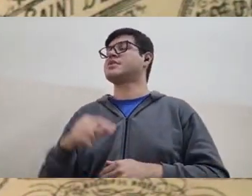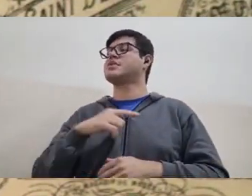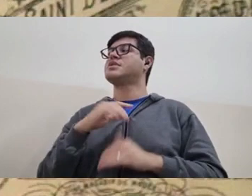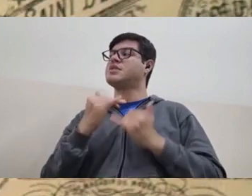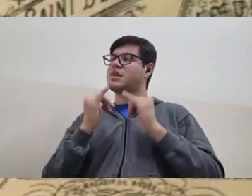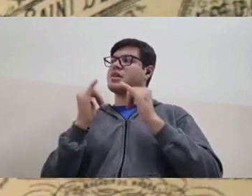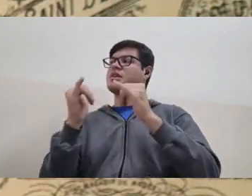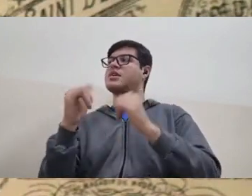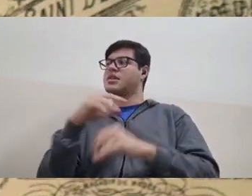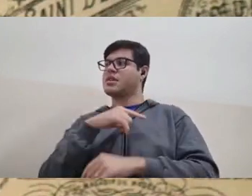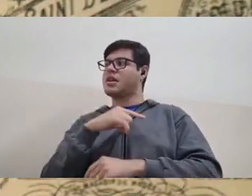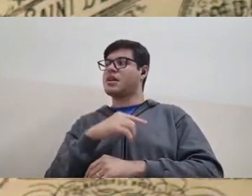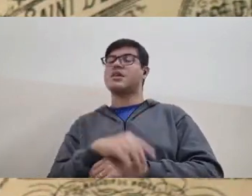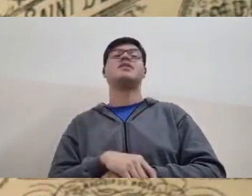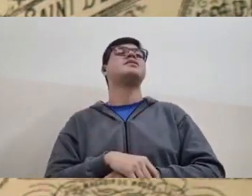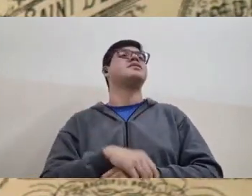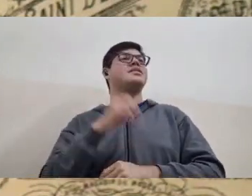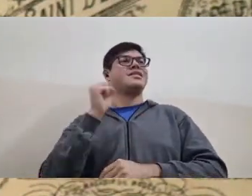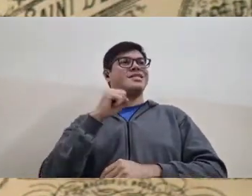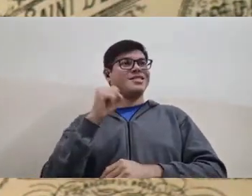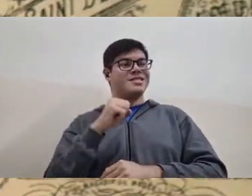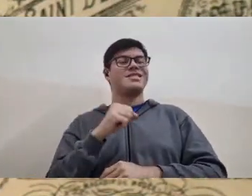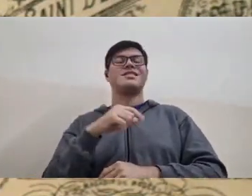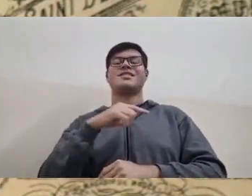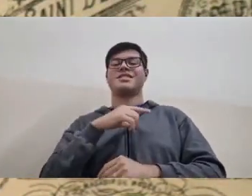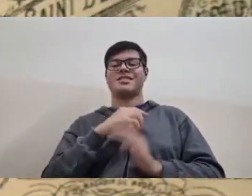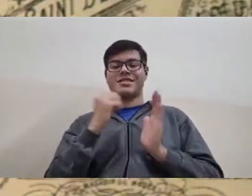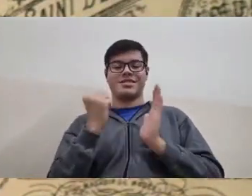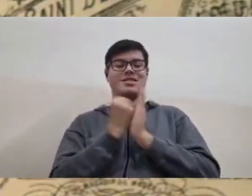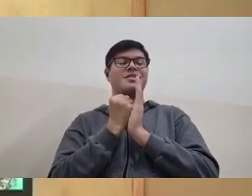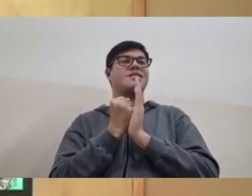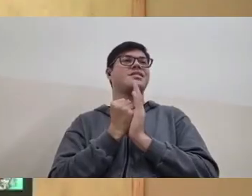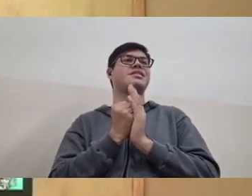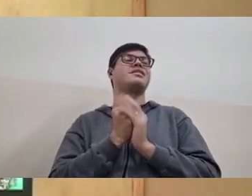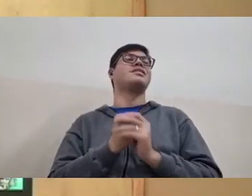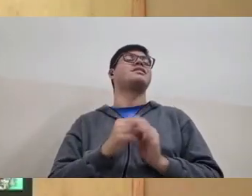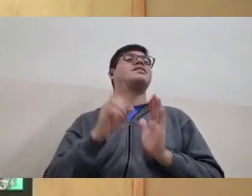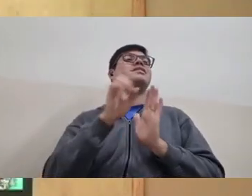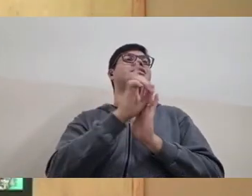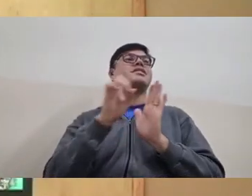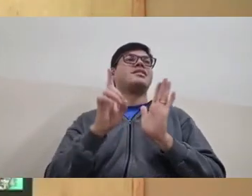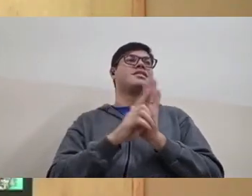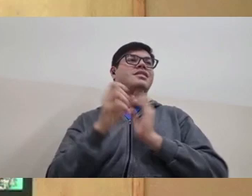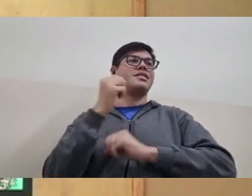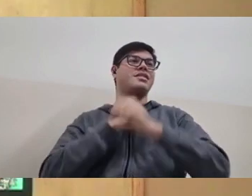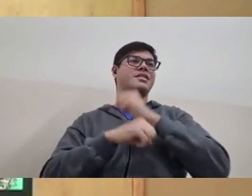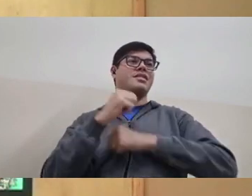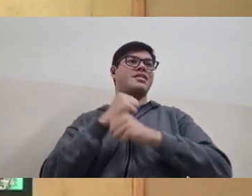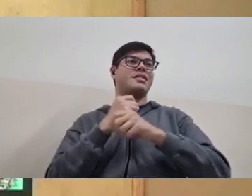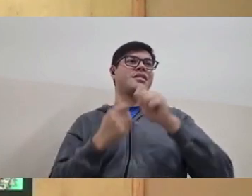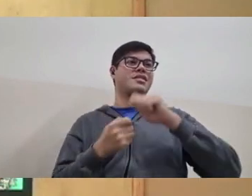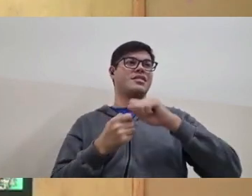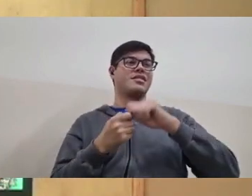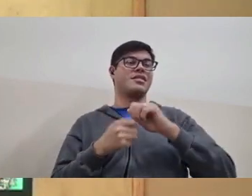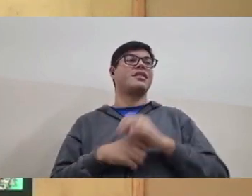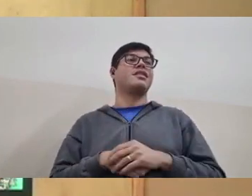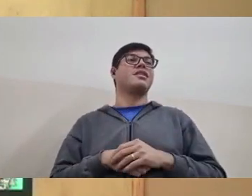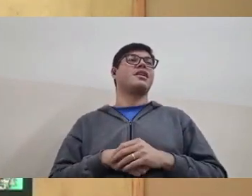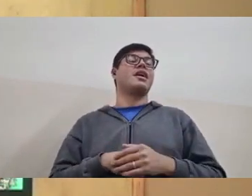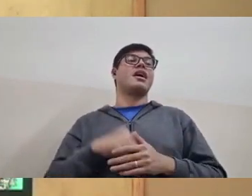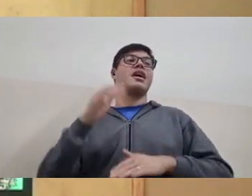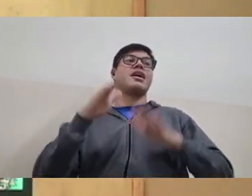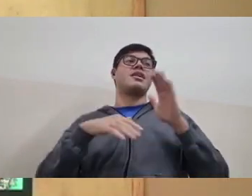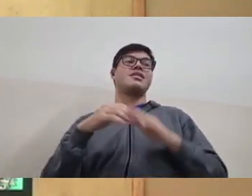Fotovoltaica, energia, conta? Agora conta. Então tá bom. Com o novo decreto que a gente fez ano passado, agora conta, antes não